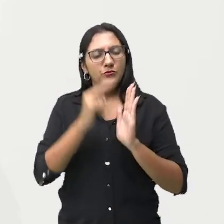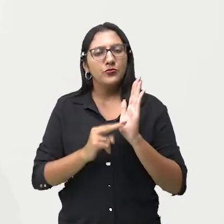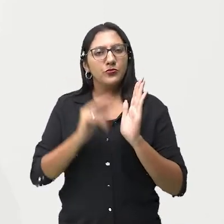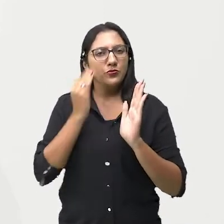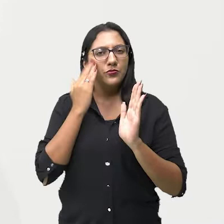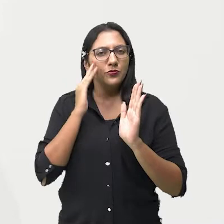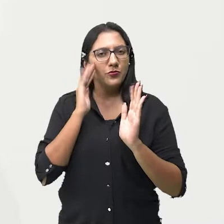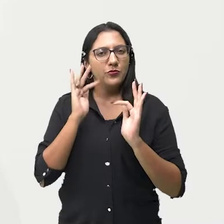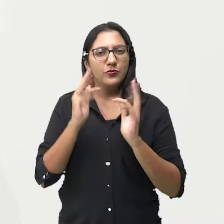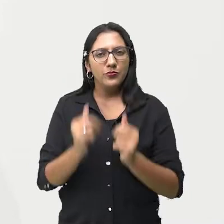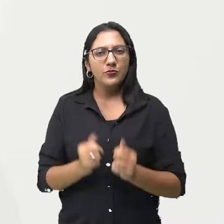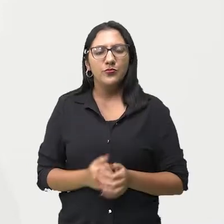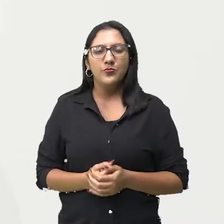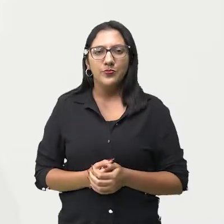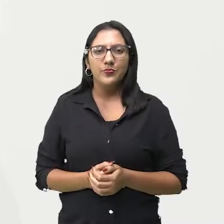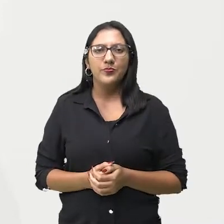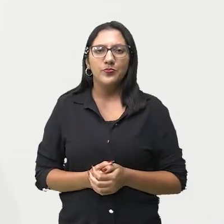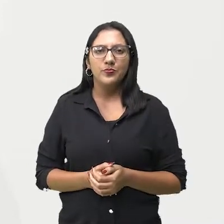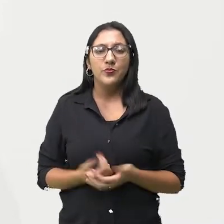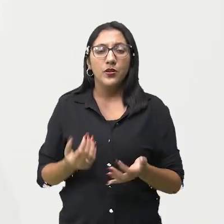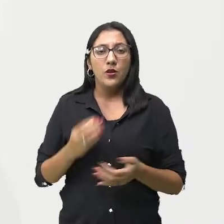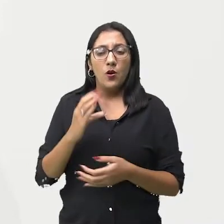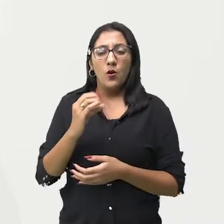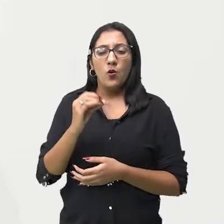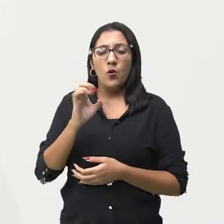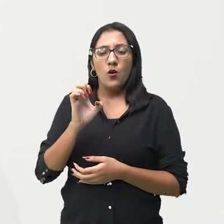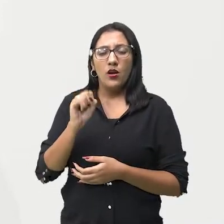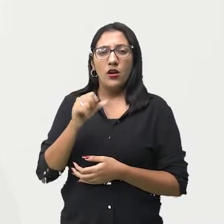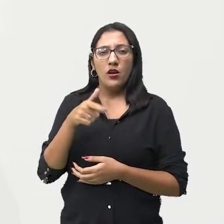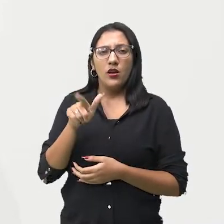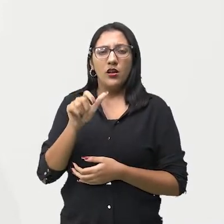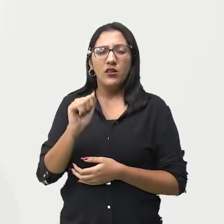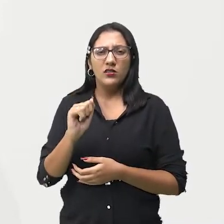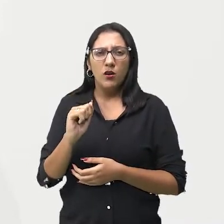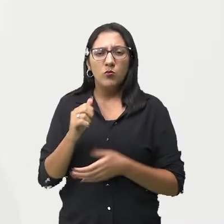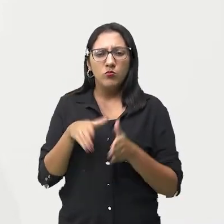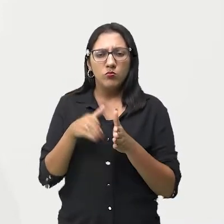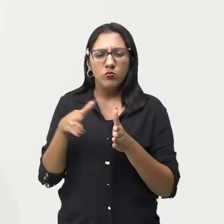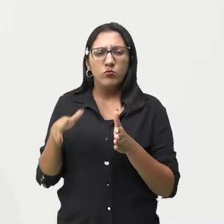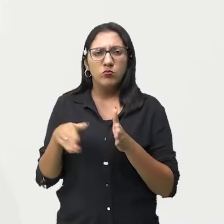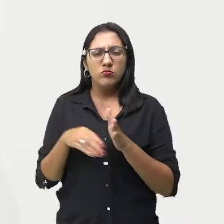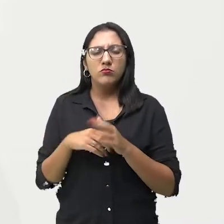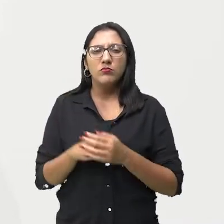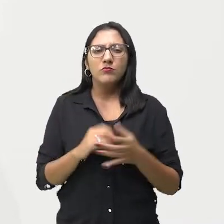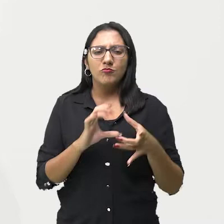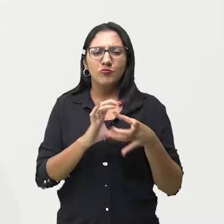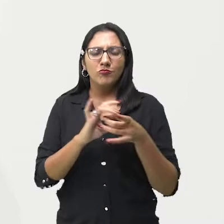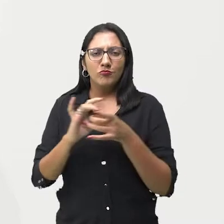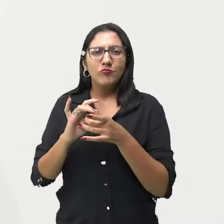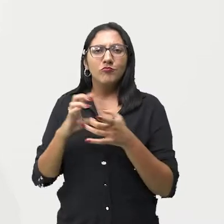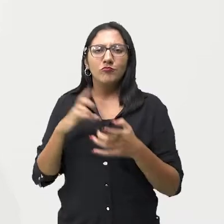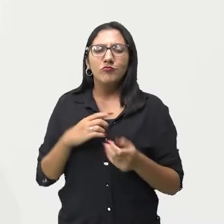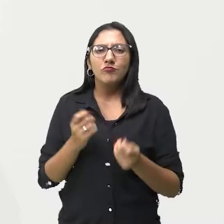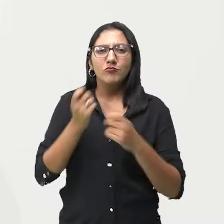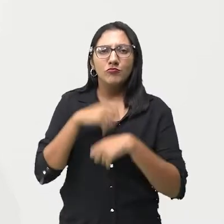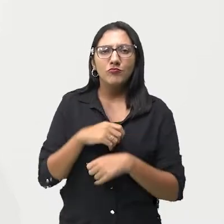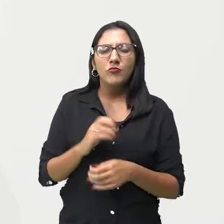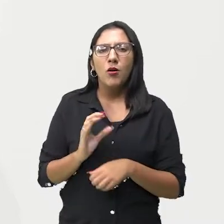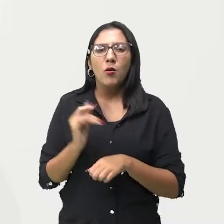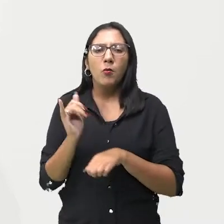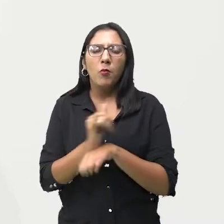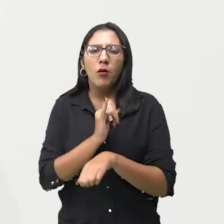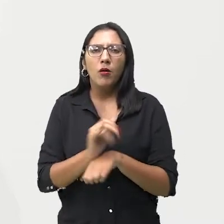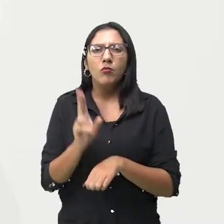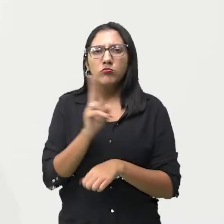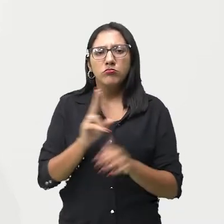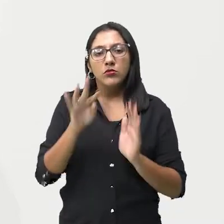Então, coesão sequencial, como o próprio nome já me diz, é justamente o processo por meio do qual